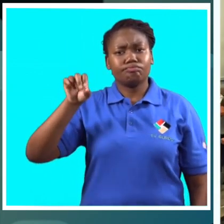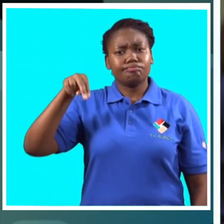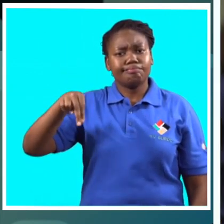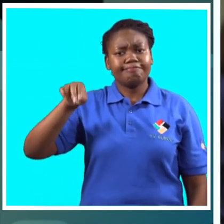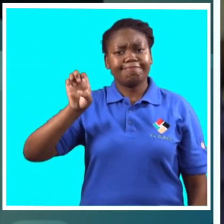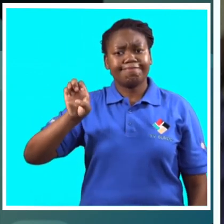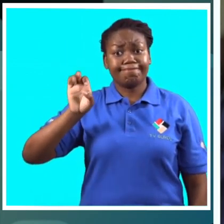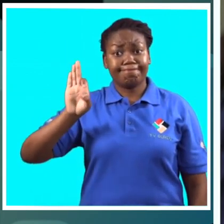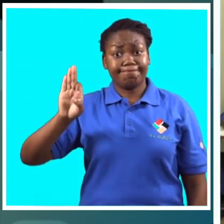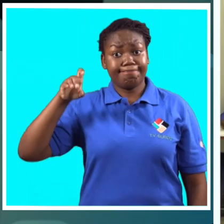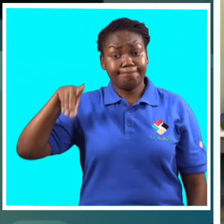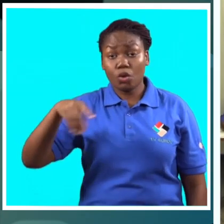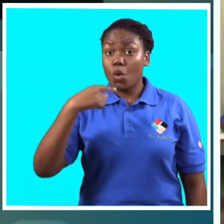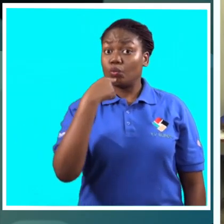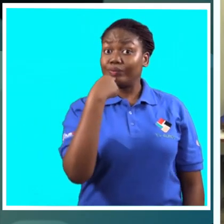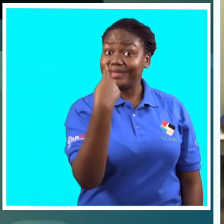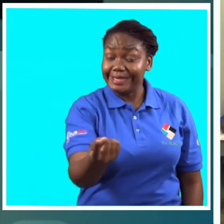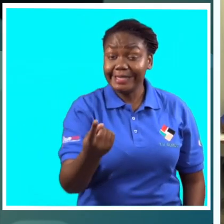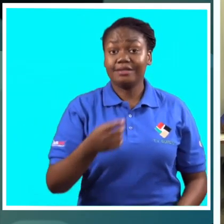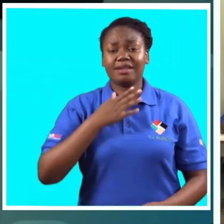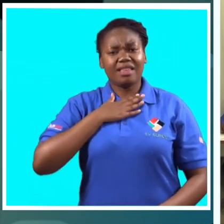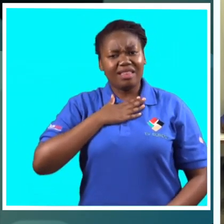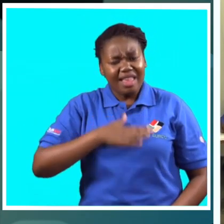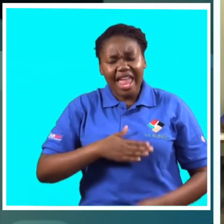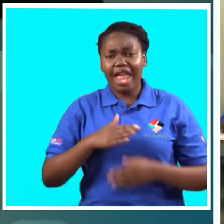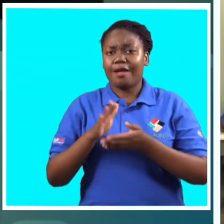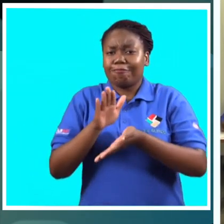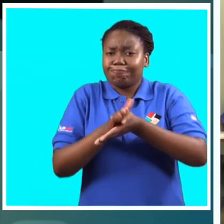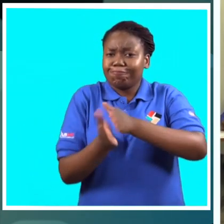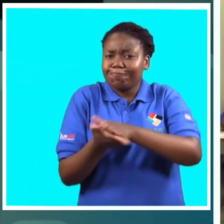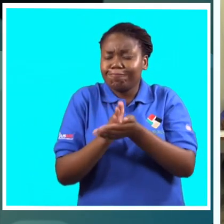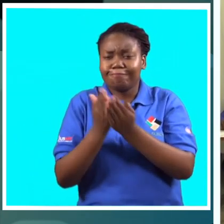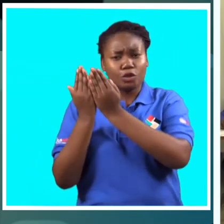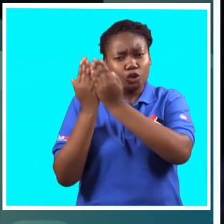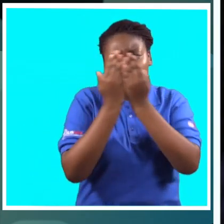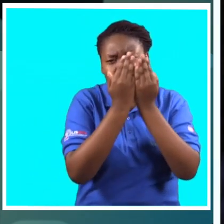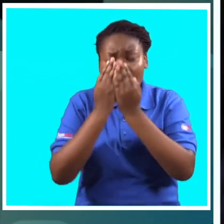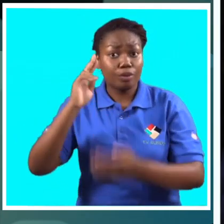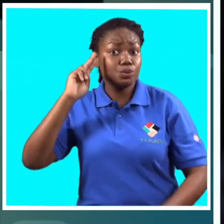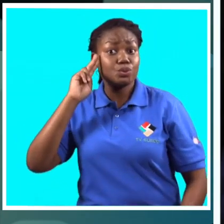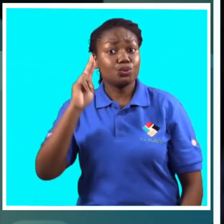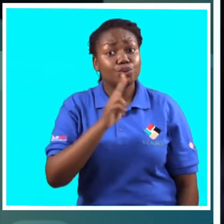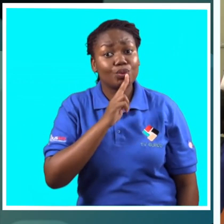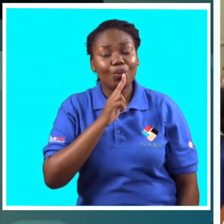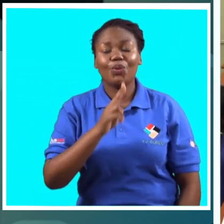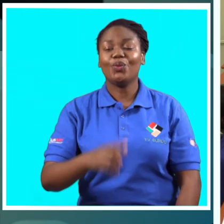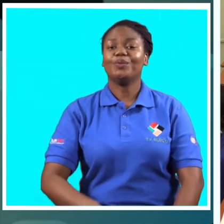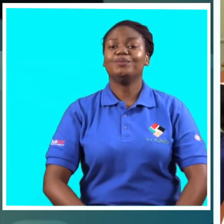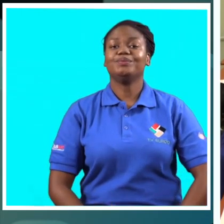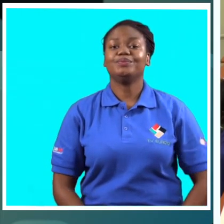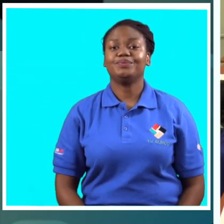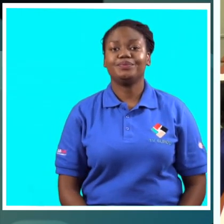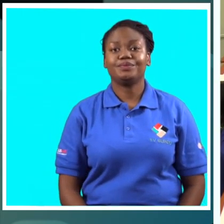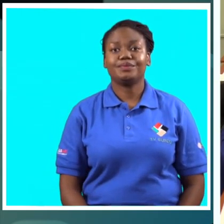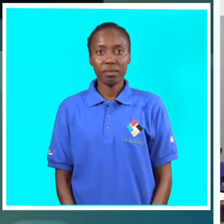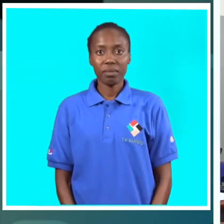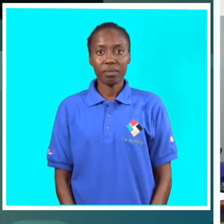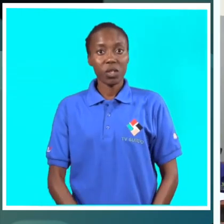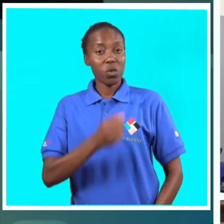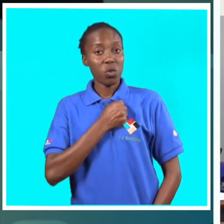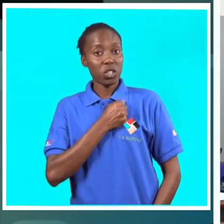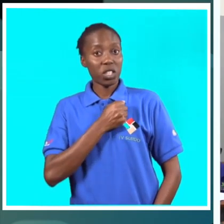vocês aproximem-se também e venham, porque nós criamos emprego para todos, para nós não tem separação, que é surdo, não é